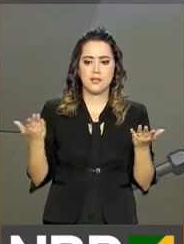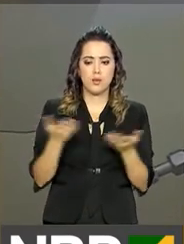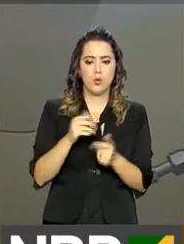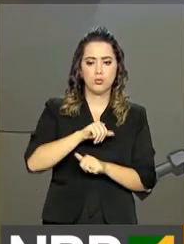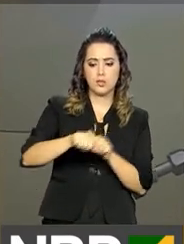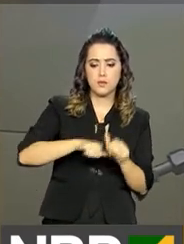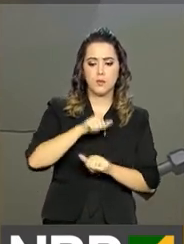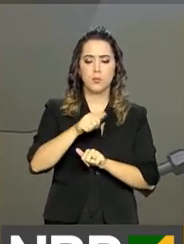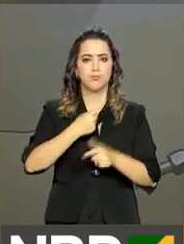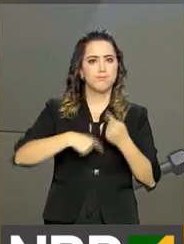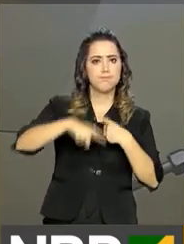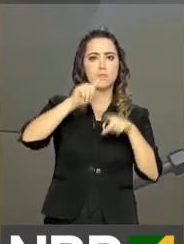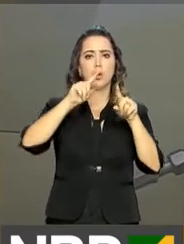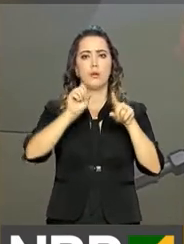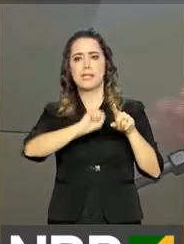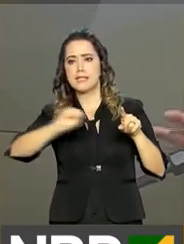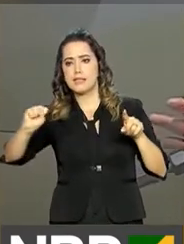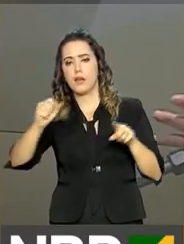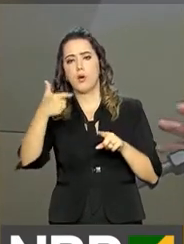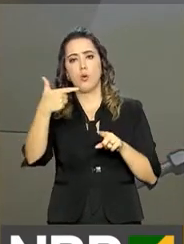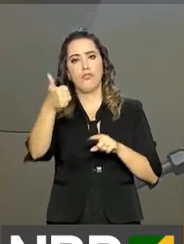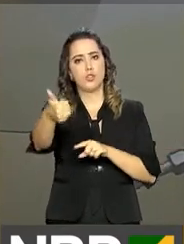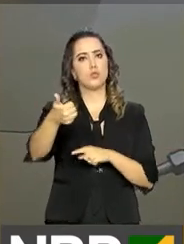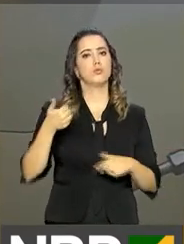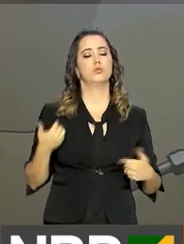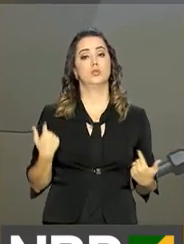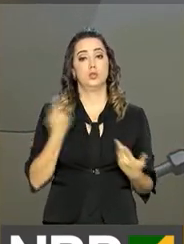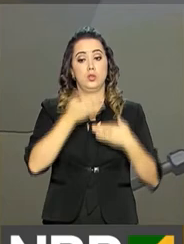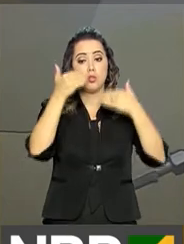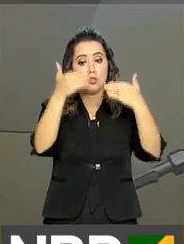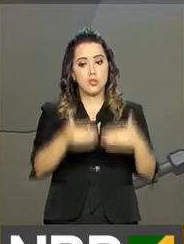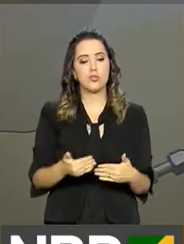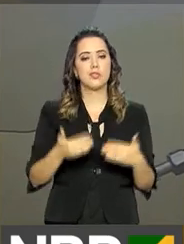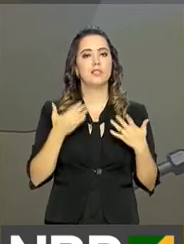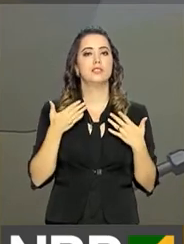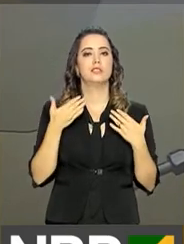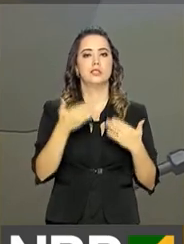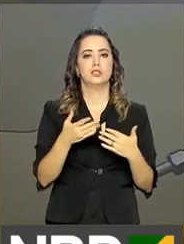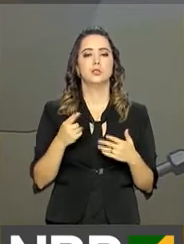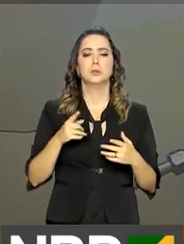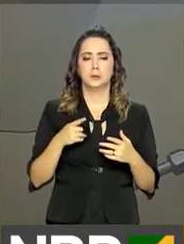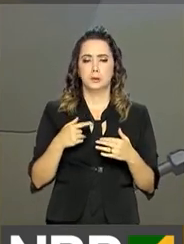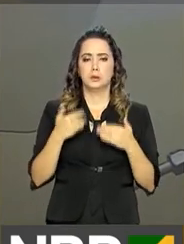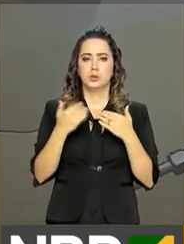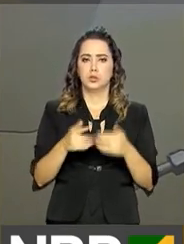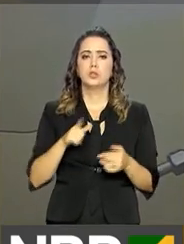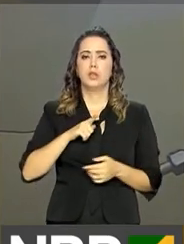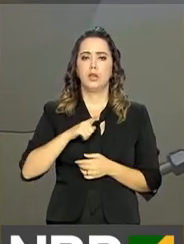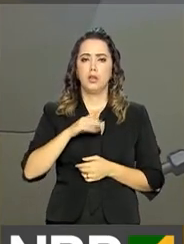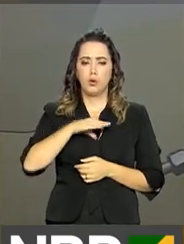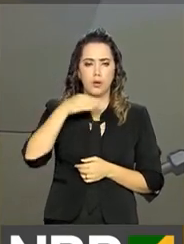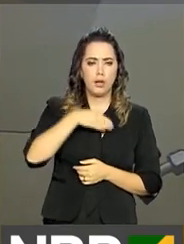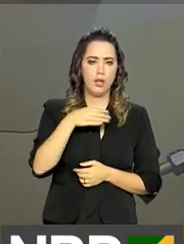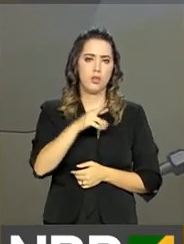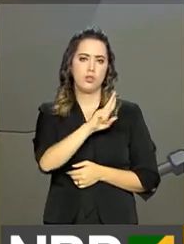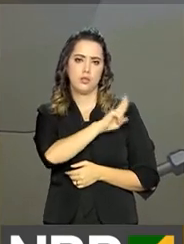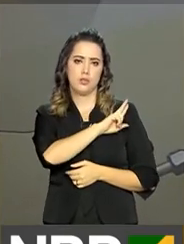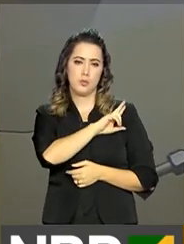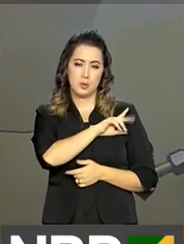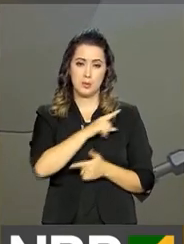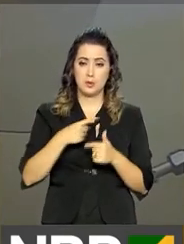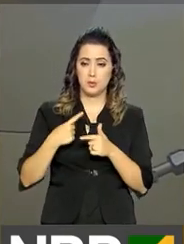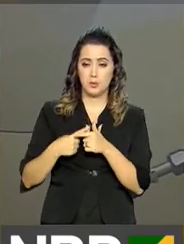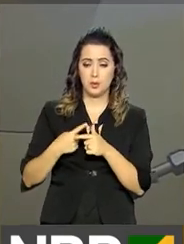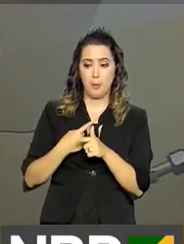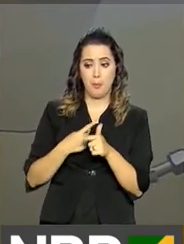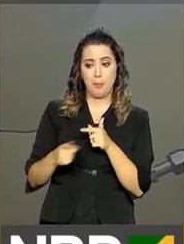XXI. E nós estamos, todos sabem, enfrentando com muita responsabilidade, com muita coragem, uma das piores